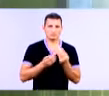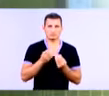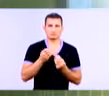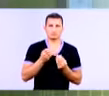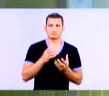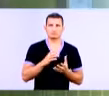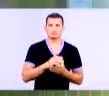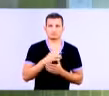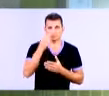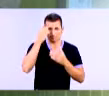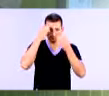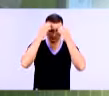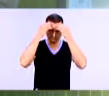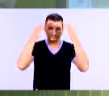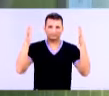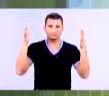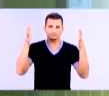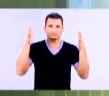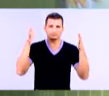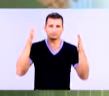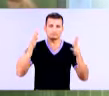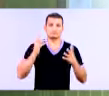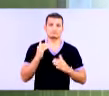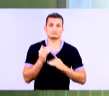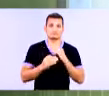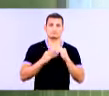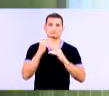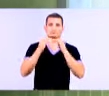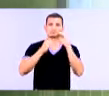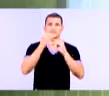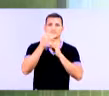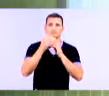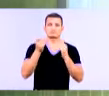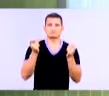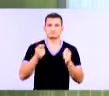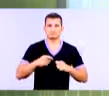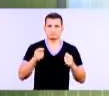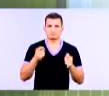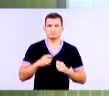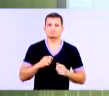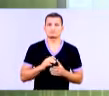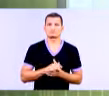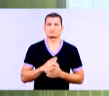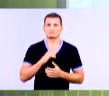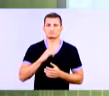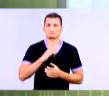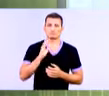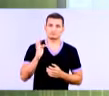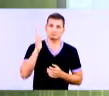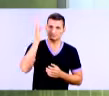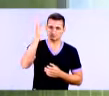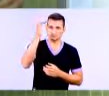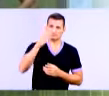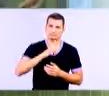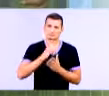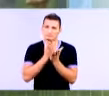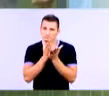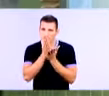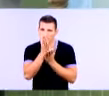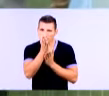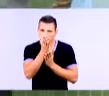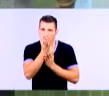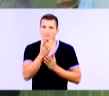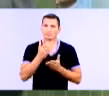cabeça abre, o espírito de desenvolvimento abre aí à vontade e nós temos aí um futuro enorme, quer dizer, um caminho, a gente está dando os